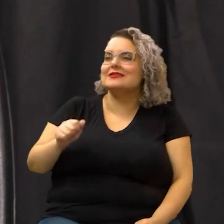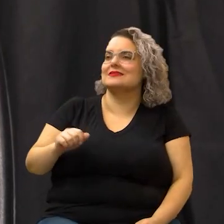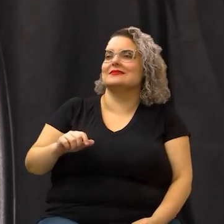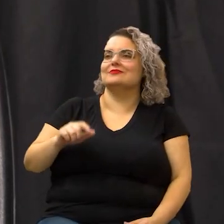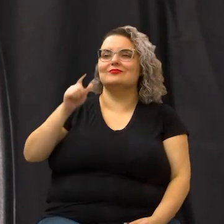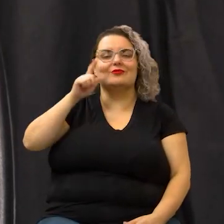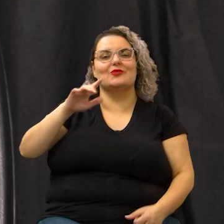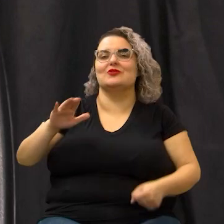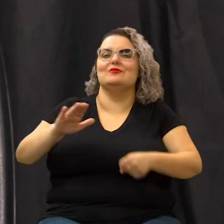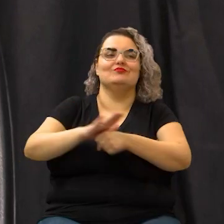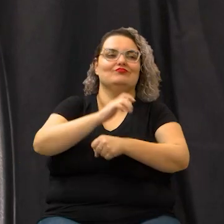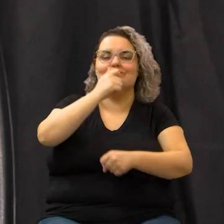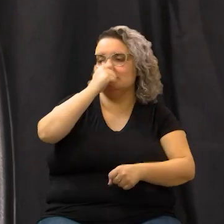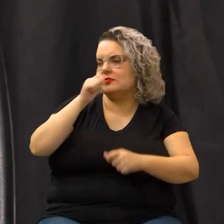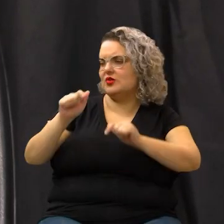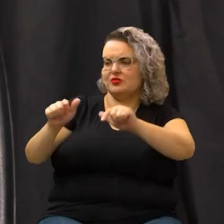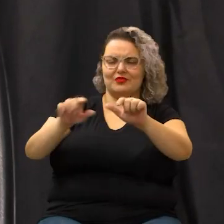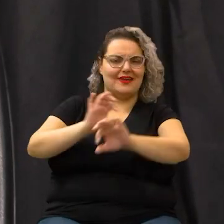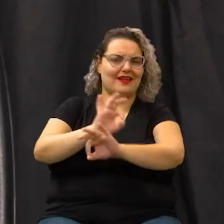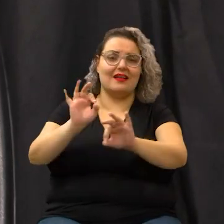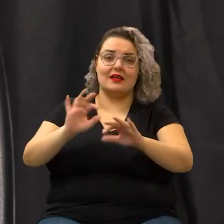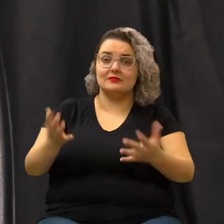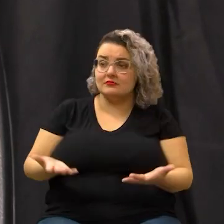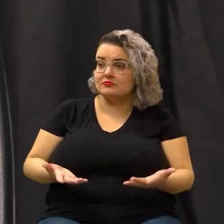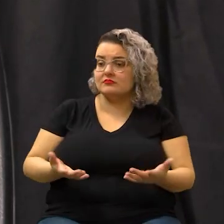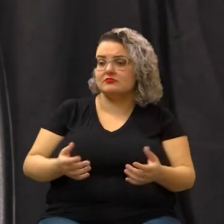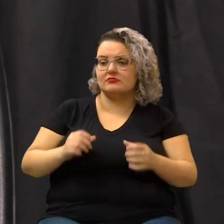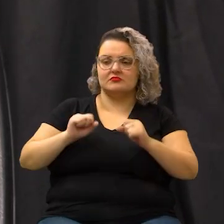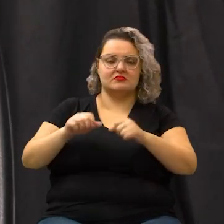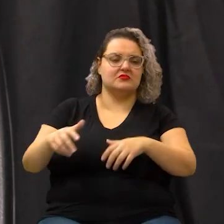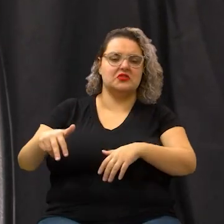basta, e eu não completava isso, de